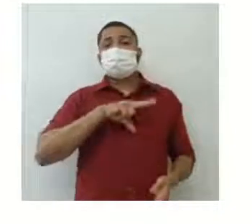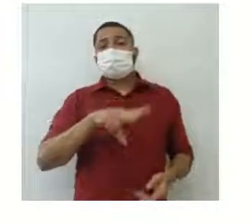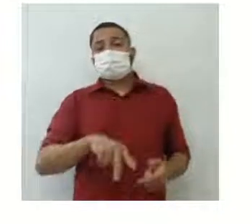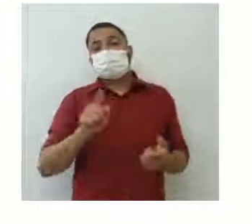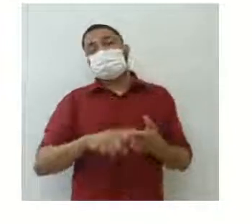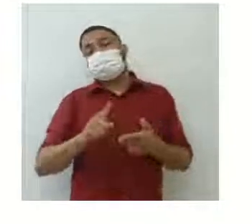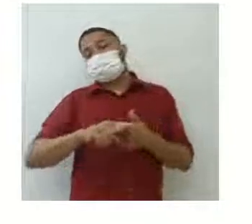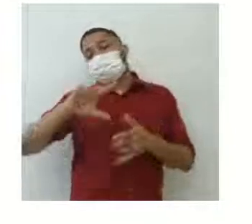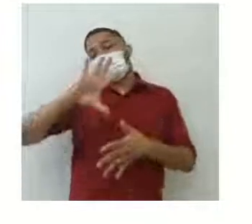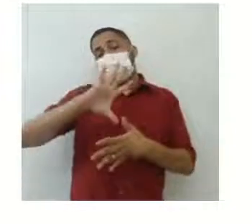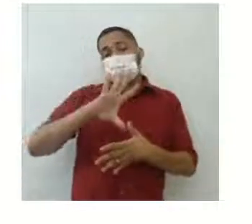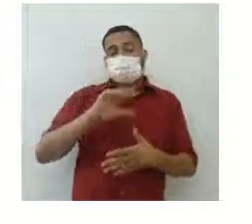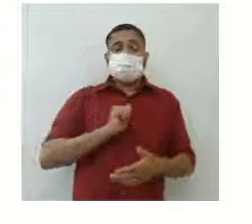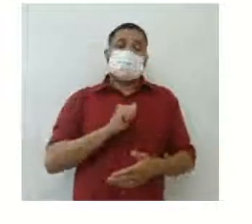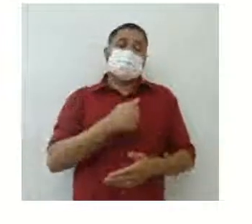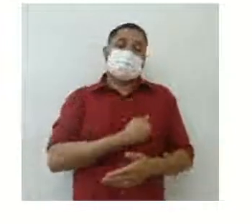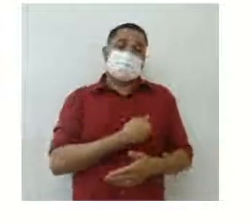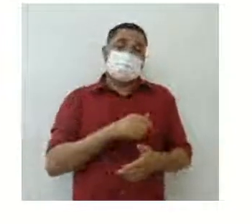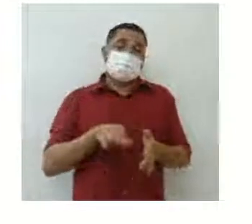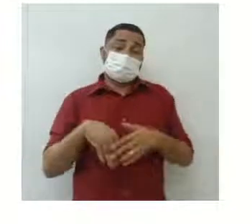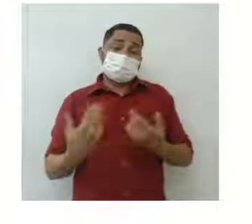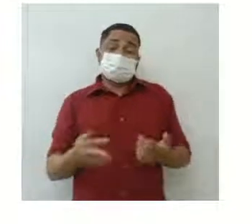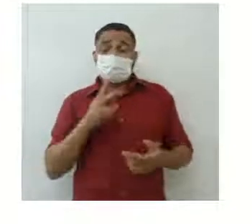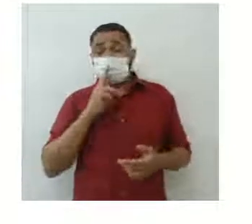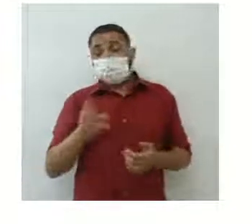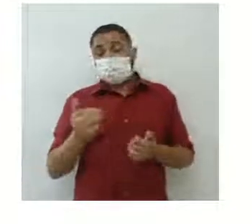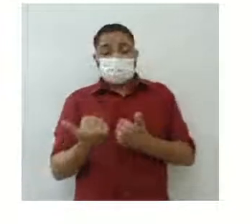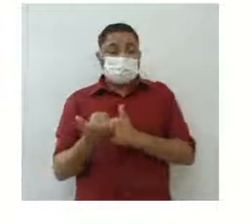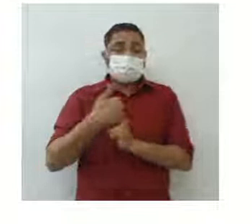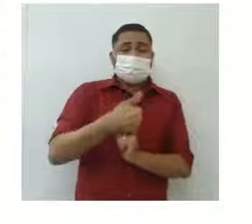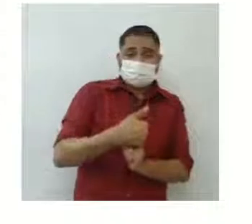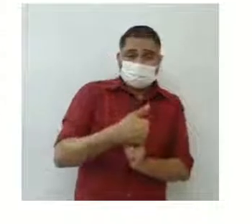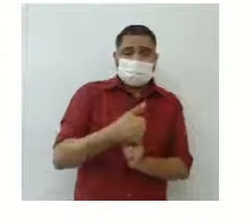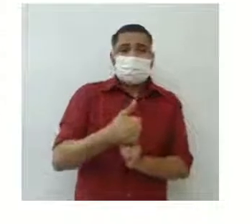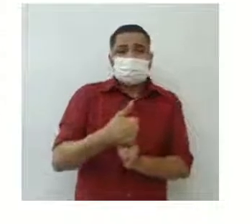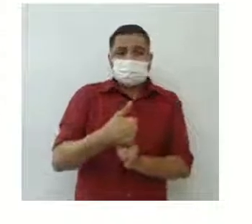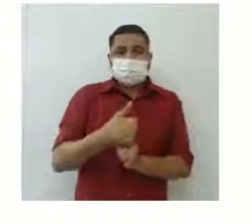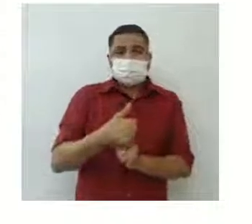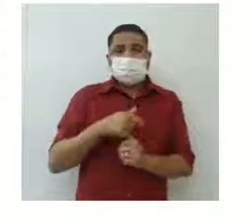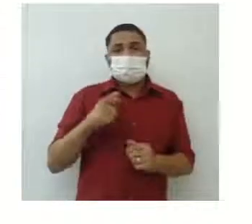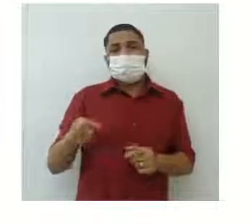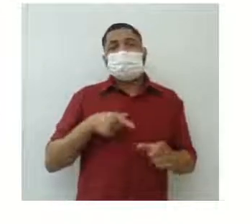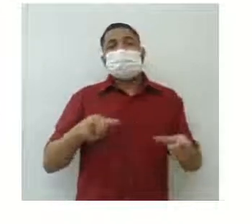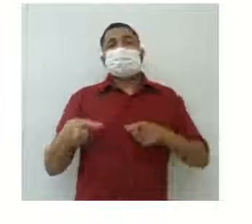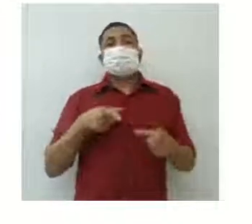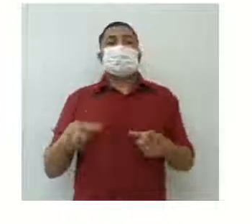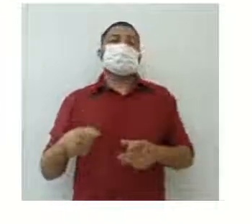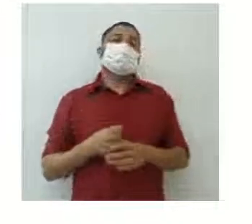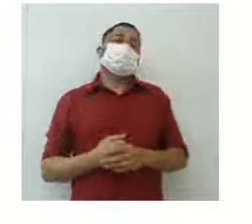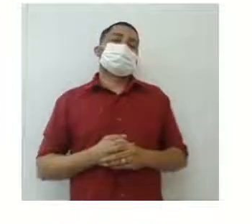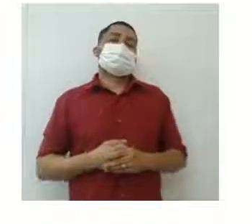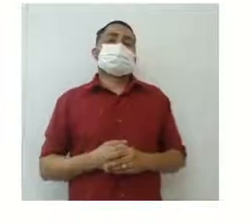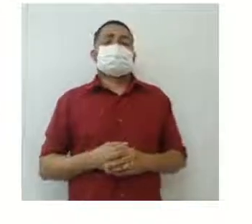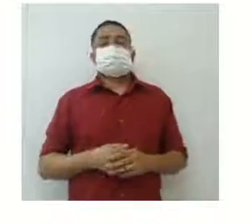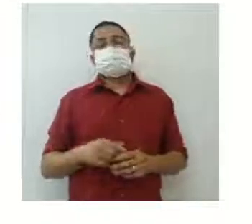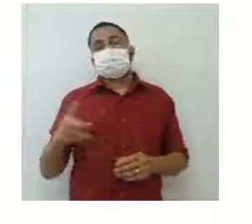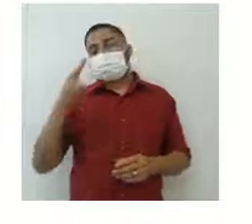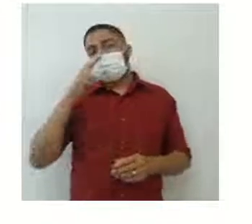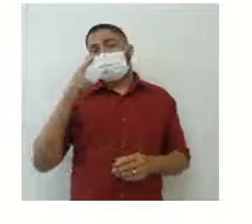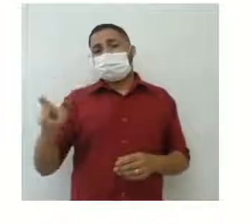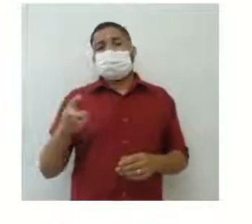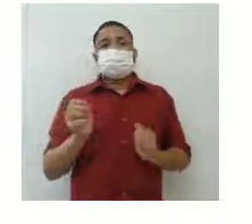como na América Espanhola. Então isso aí resultou na substituição dessa mão de obra servil, né? Pela força